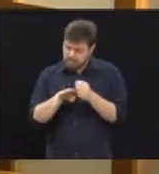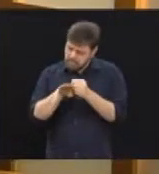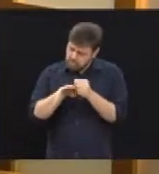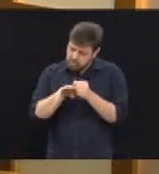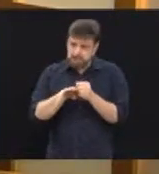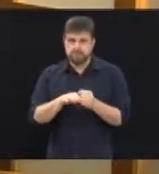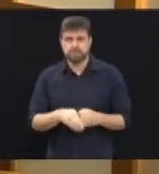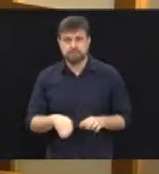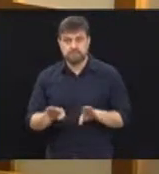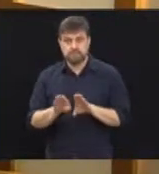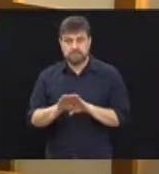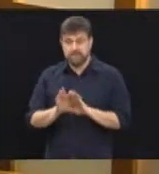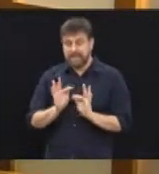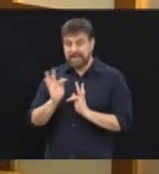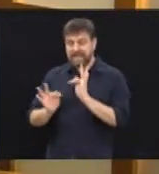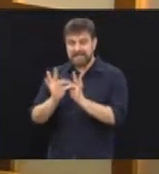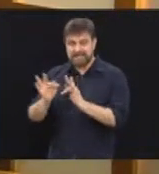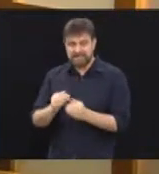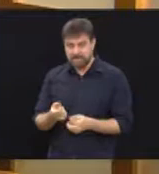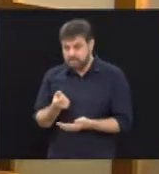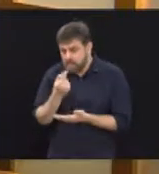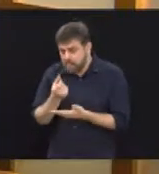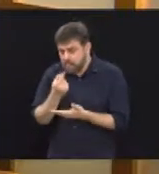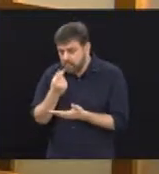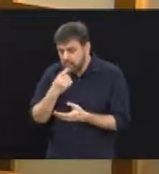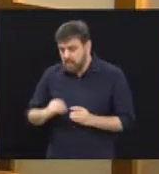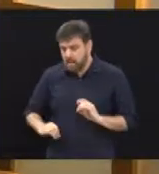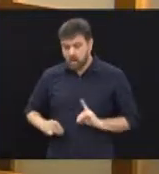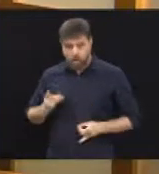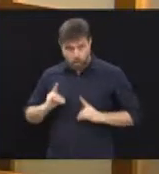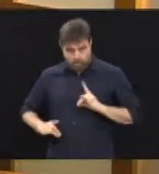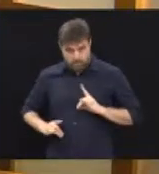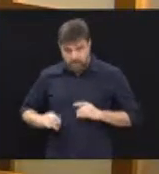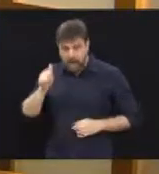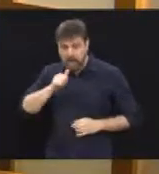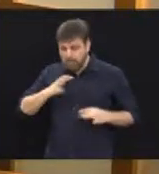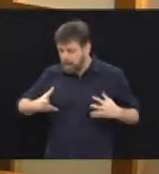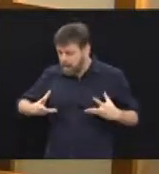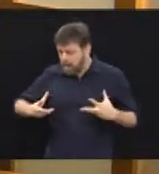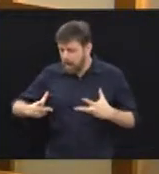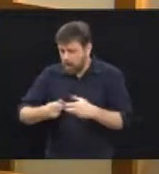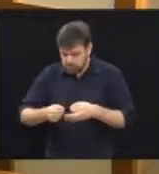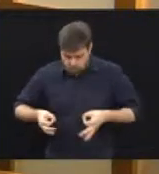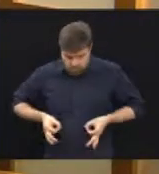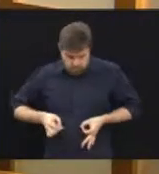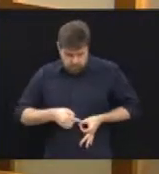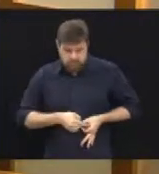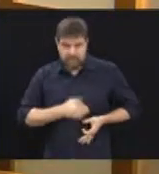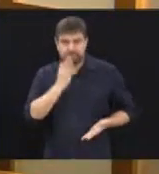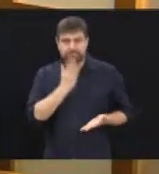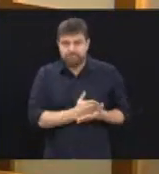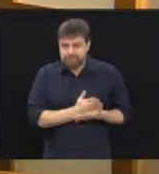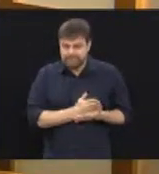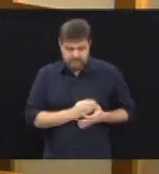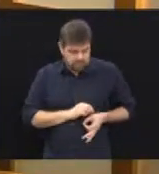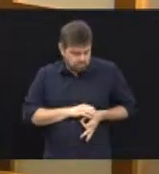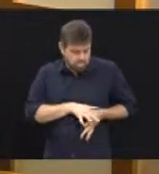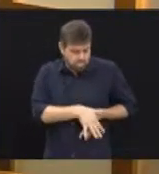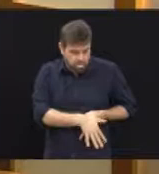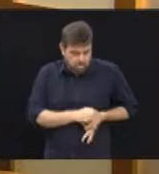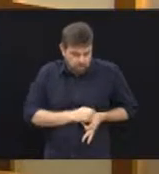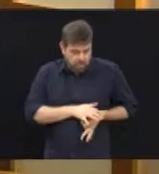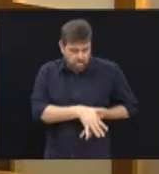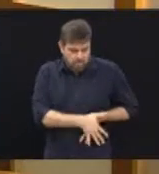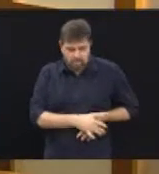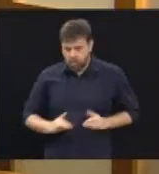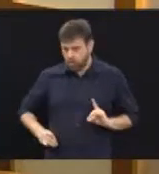à terapia de reposição hormonal, todas as mulheres que, quando o ovário para de produzir os hormônios, ou seja, ela entra